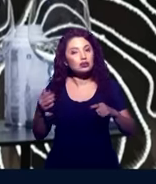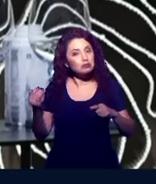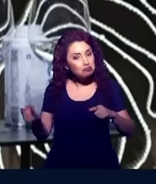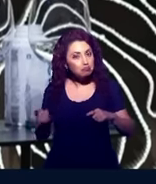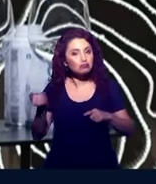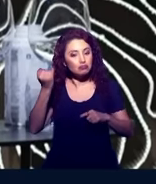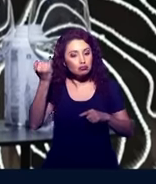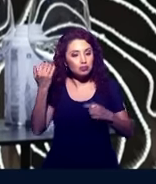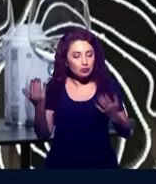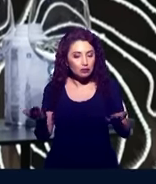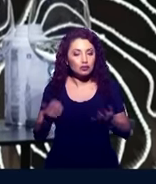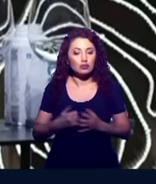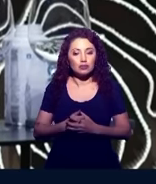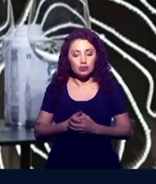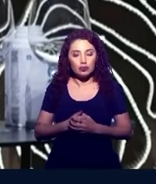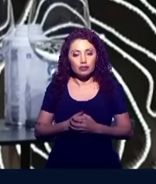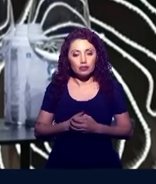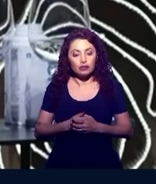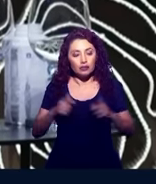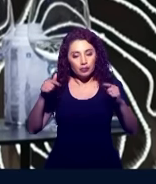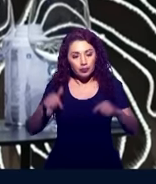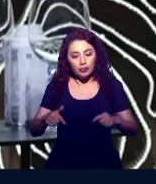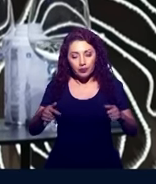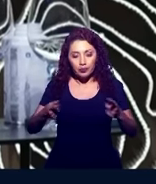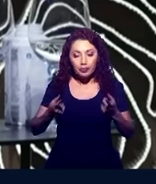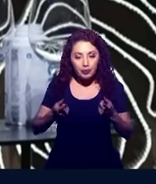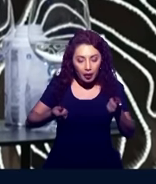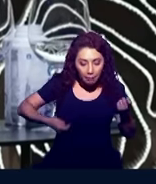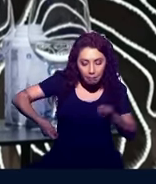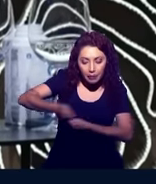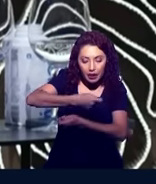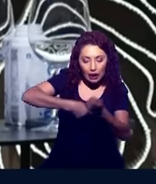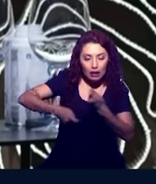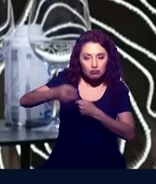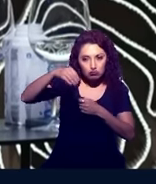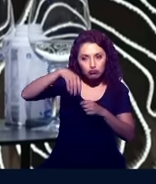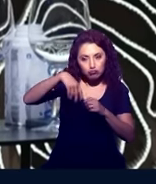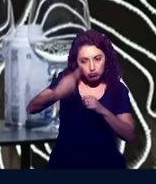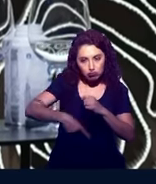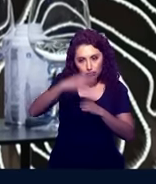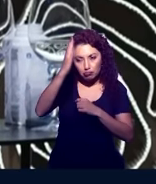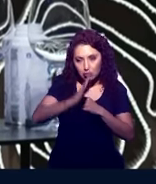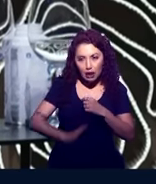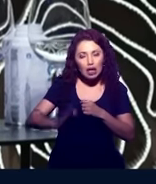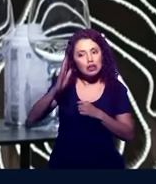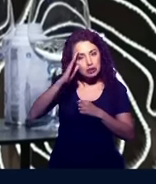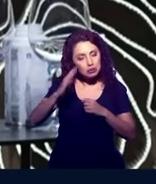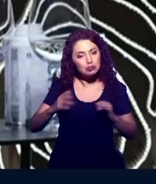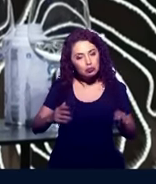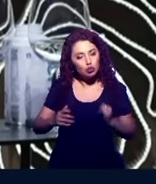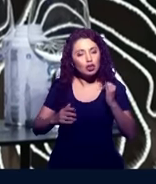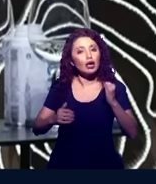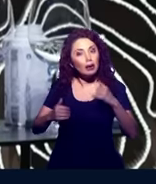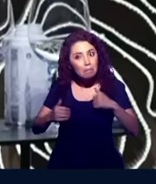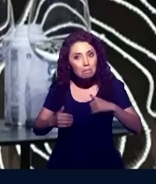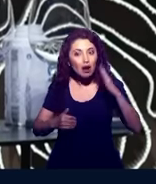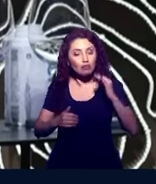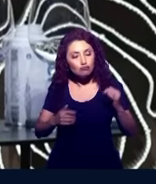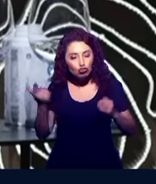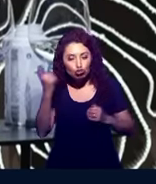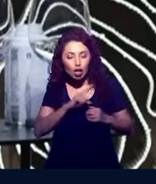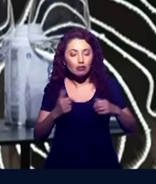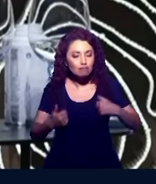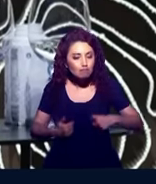do tamanho do nosso mercado interno ele ser relevante ele será mais importante se nosso